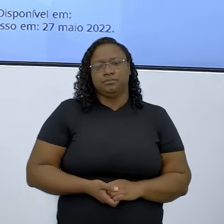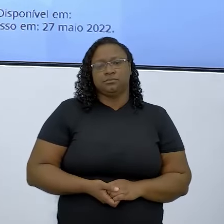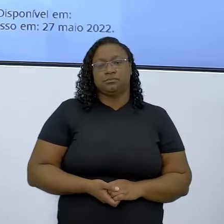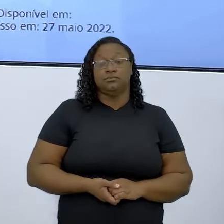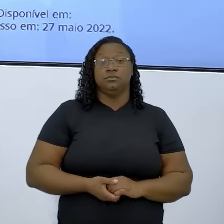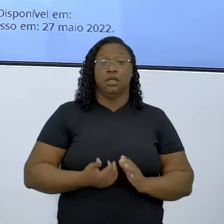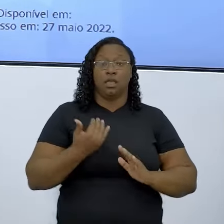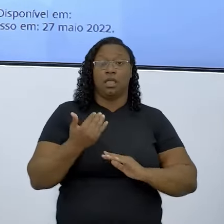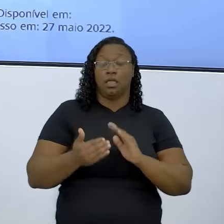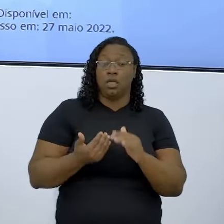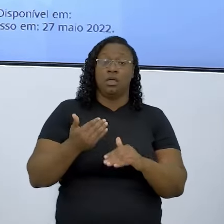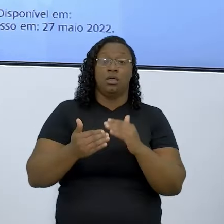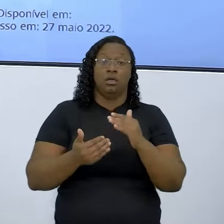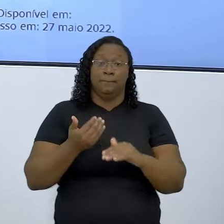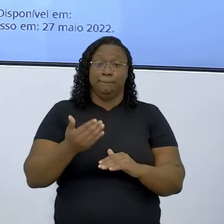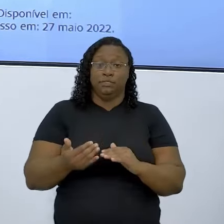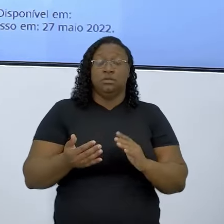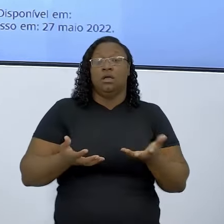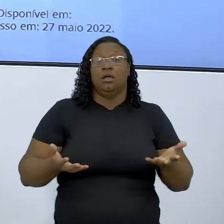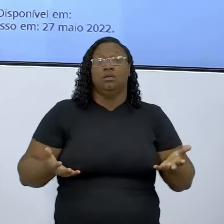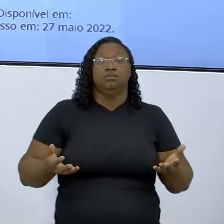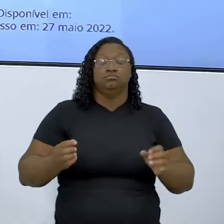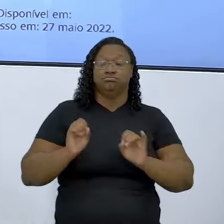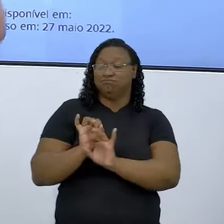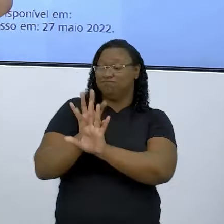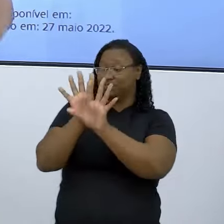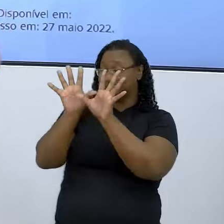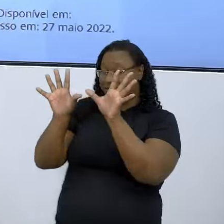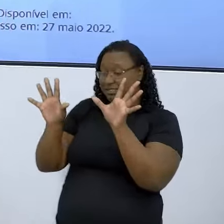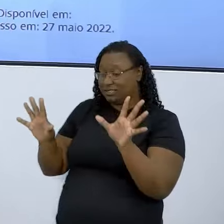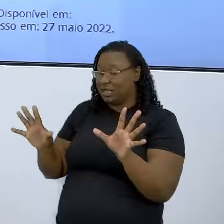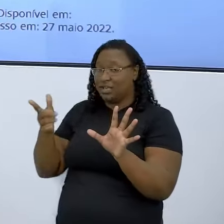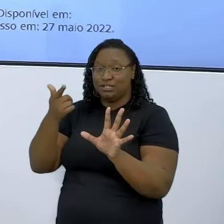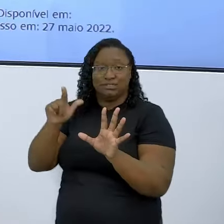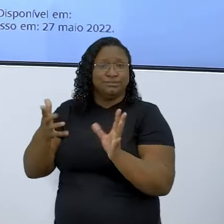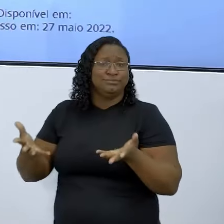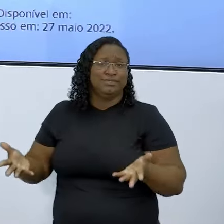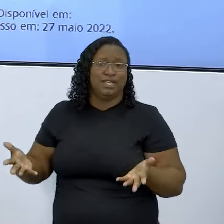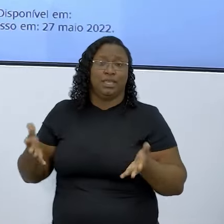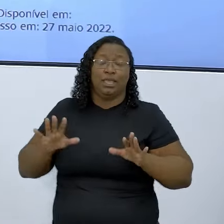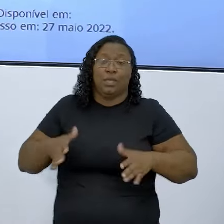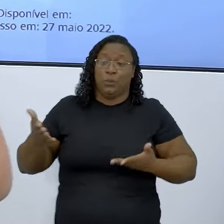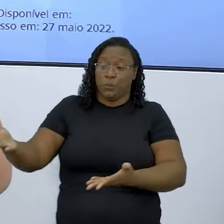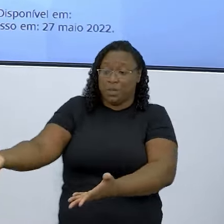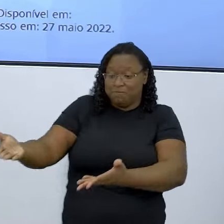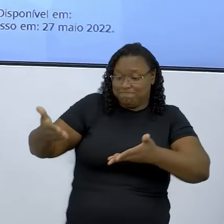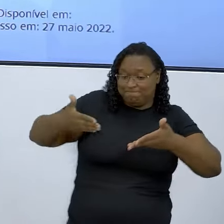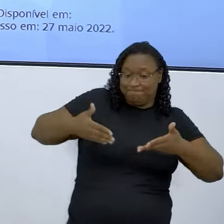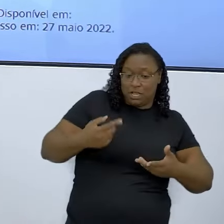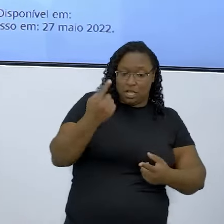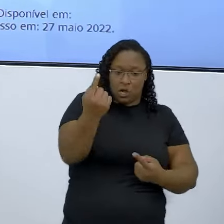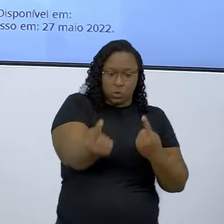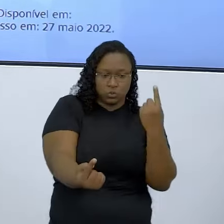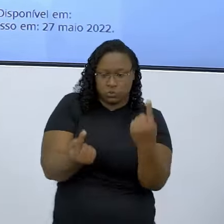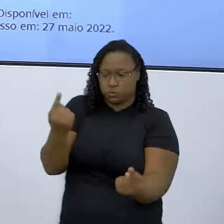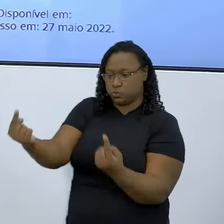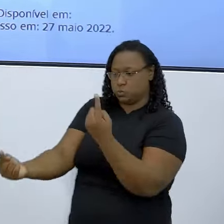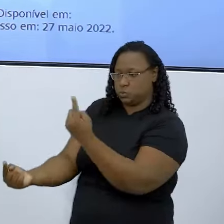é um processo que a gente não tem tão claro. Porque, mais uma vez, quando a gente traz a individualização e a culpabilização